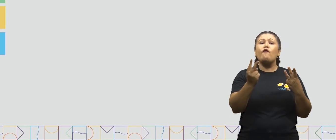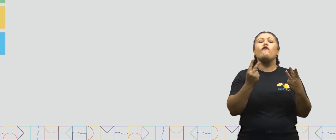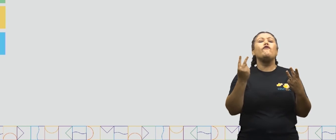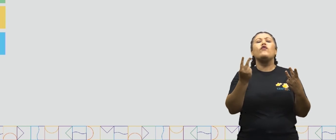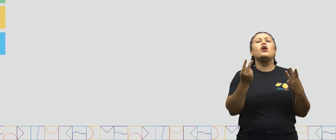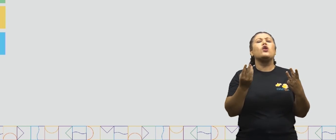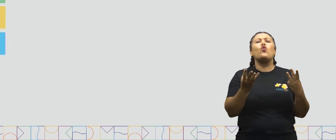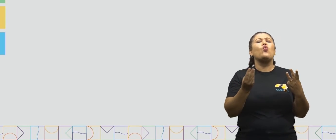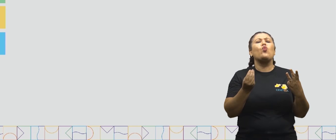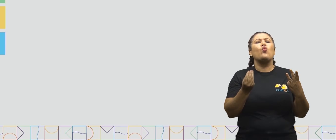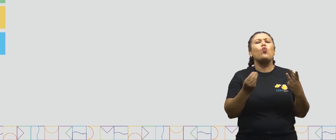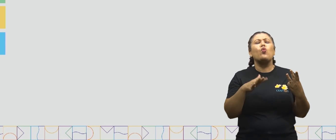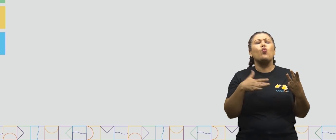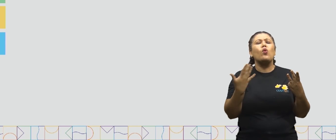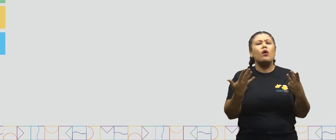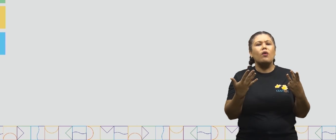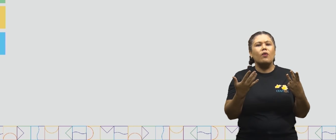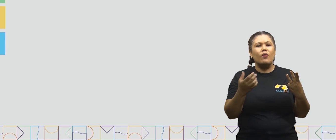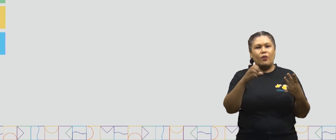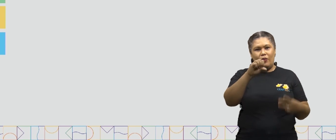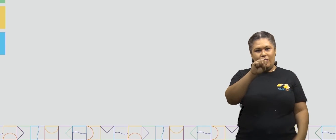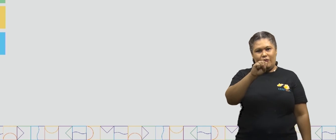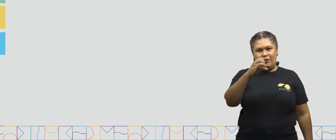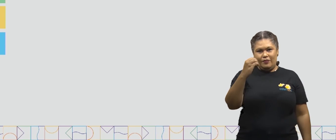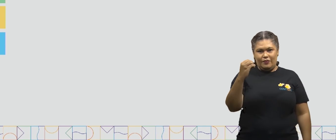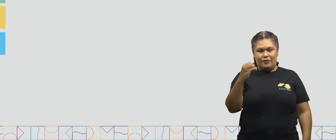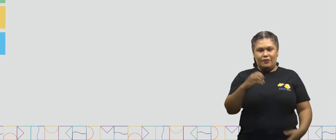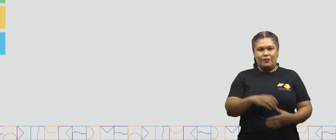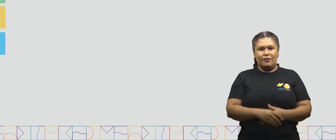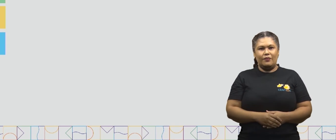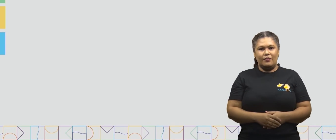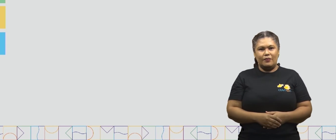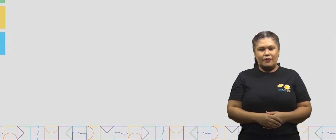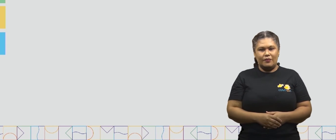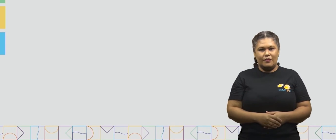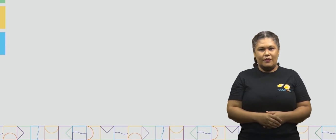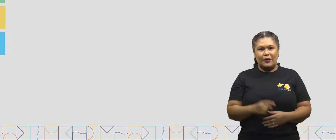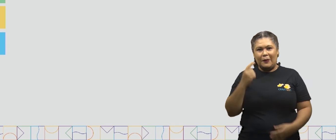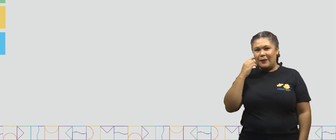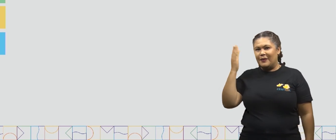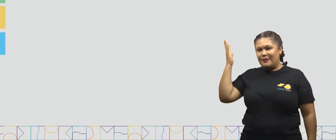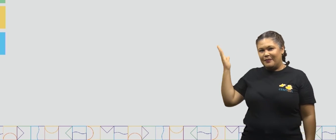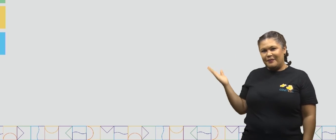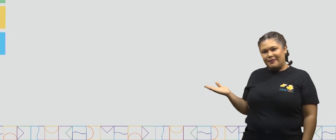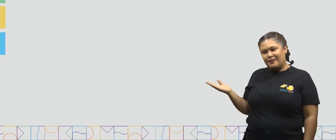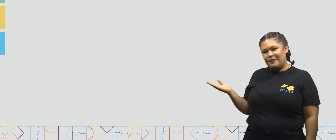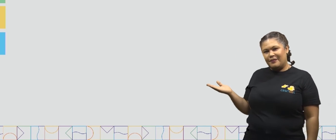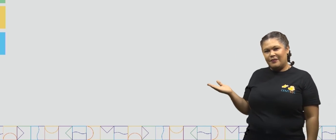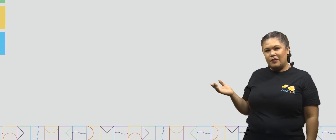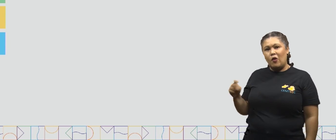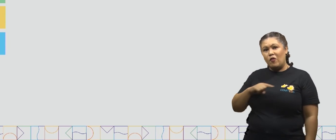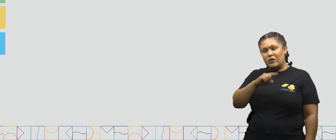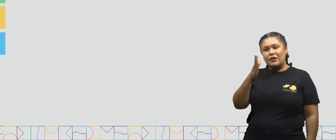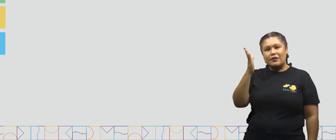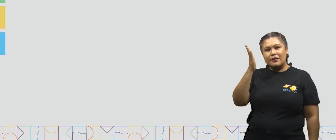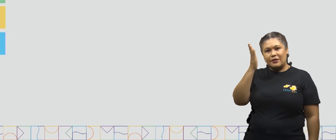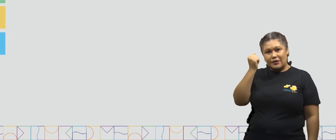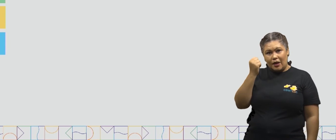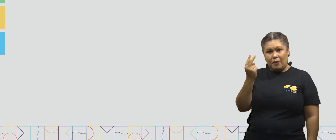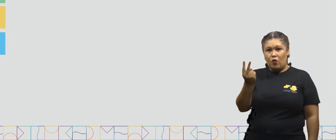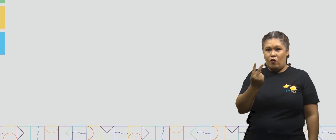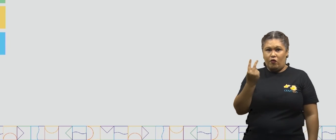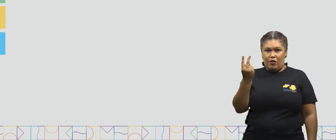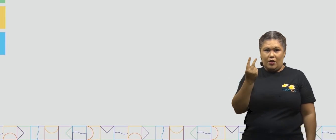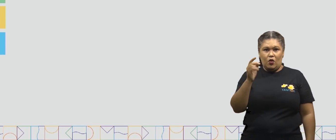dezena. Portanto, ele vale 80. Muito bem. Olha só, agora nós já